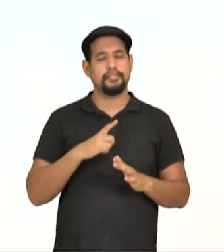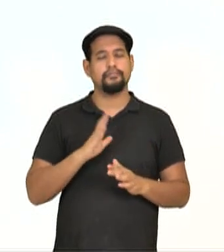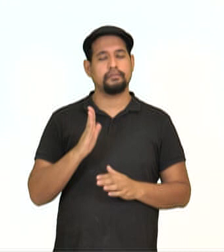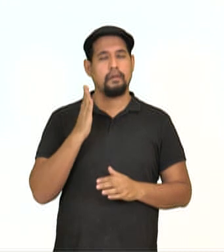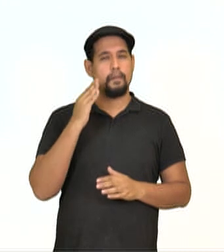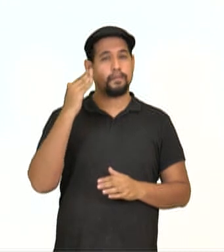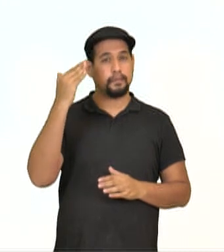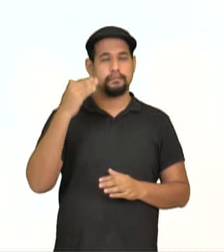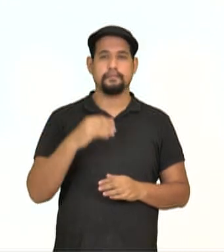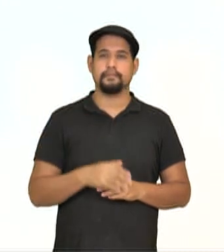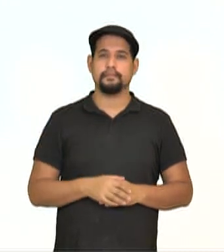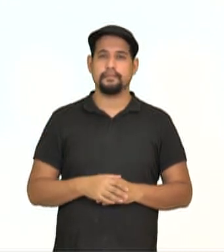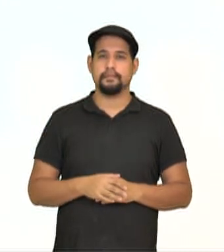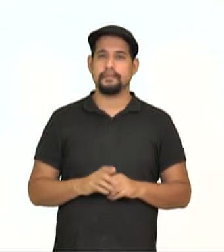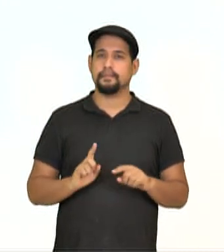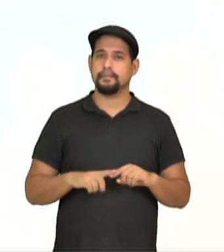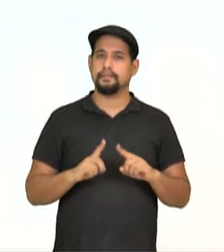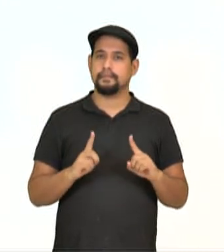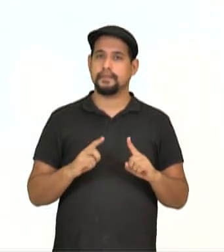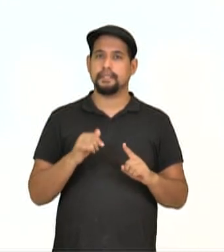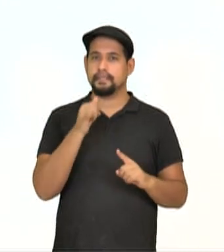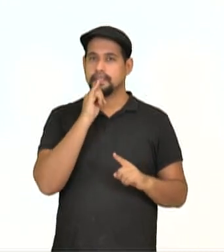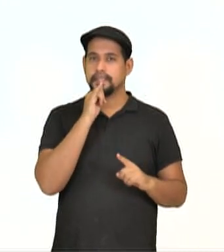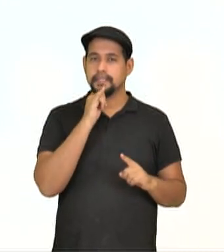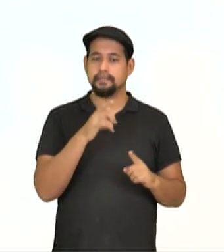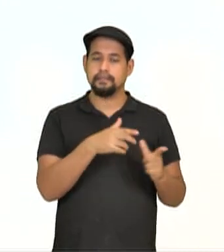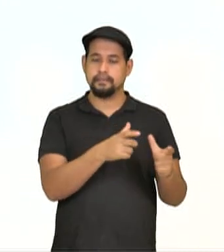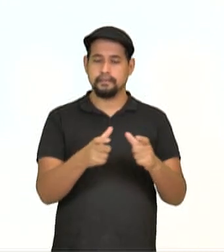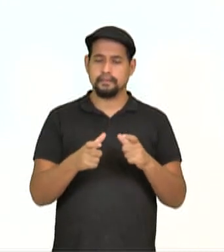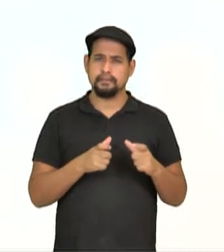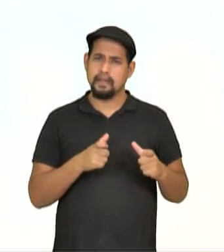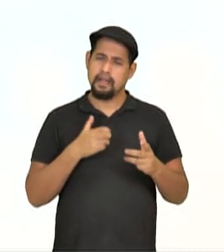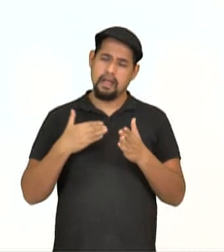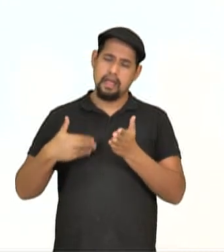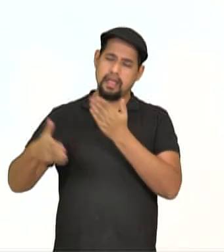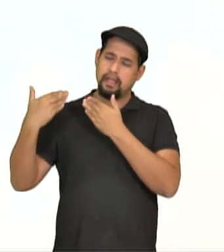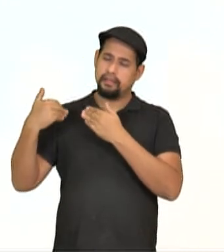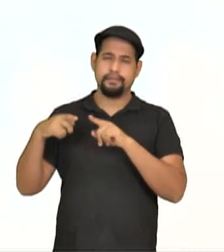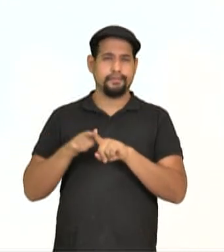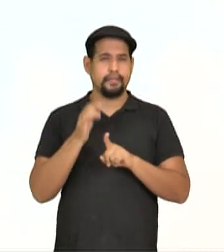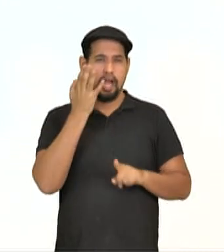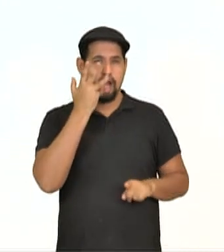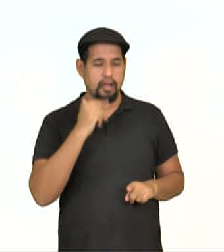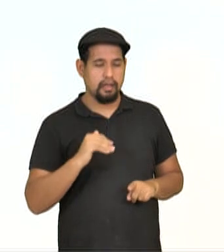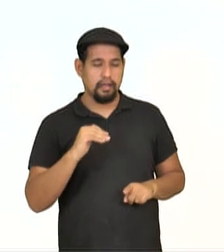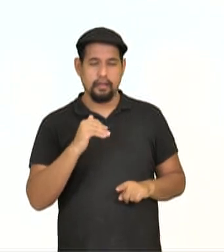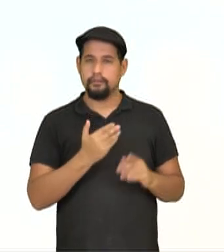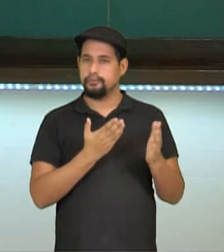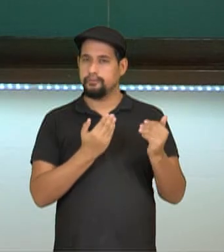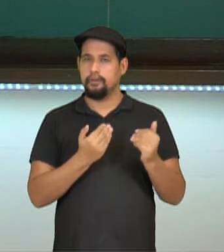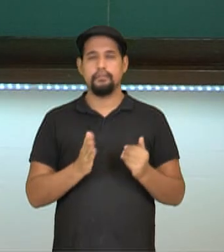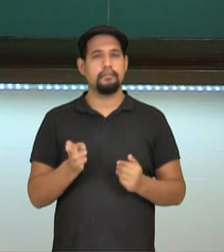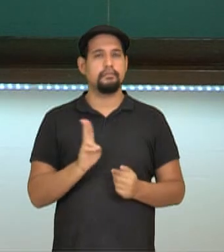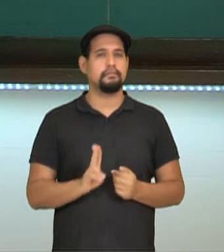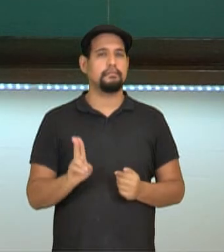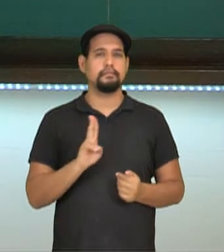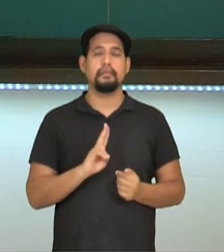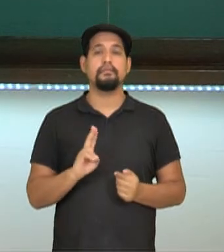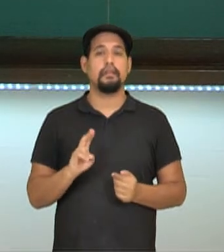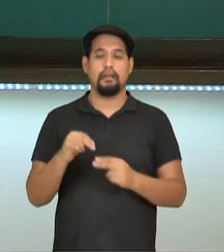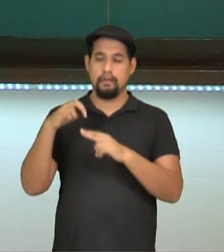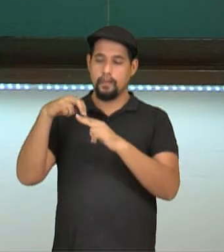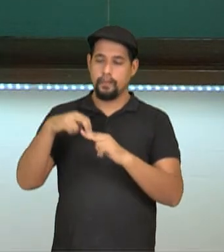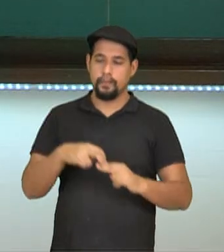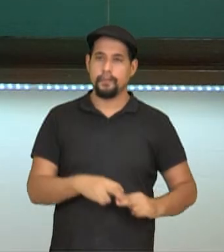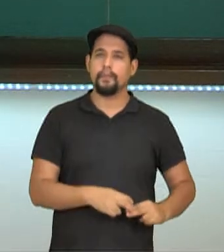populares, principalmente naqueles locais que antigamente, né, as crianças ou os adolescentes usavam como para descer